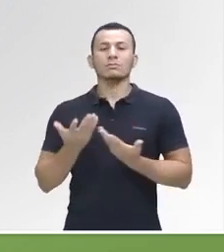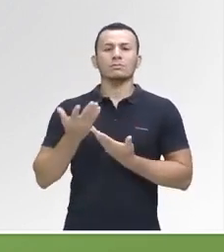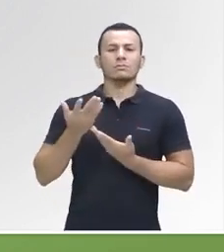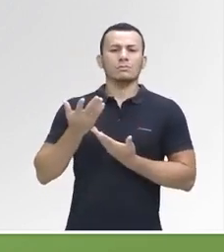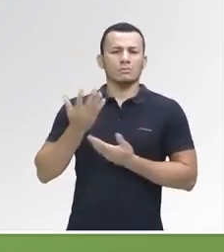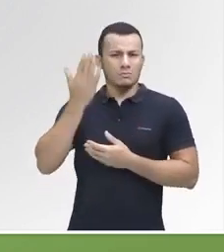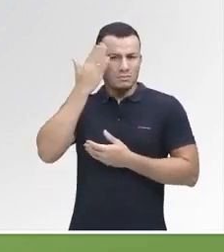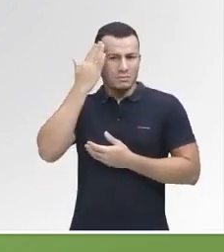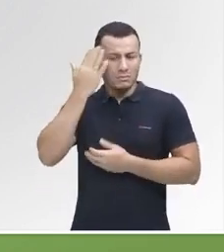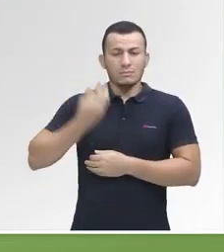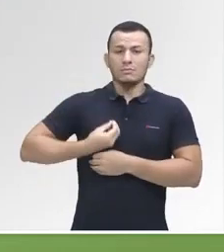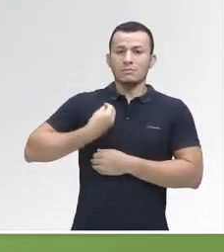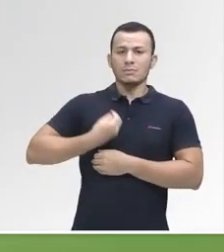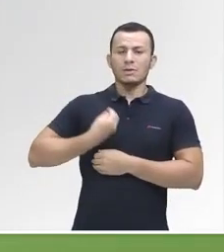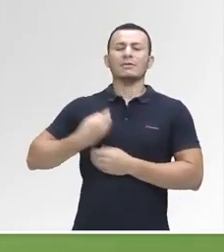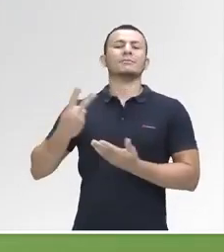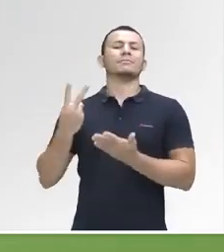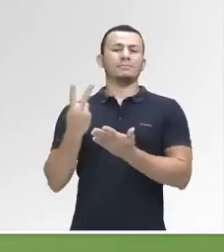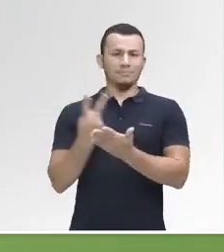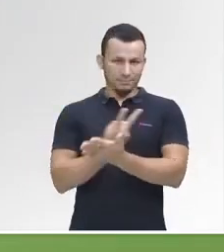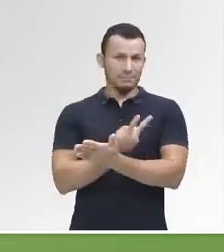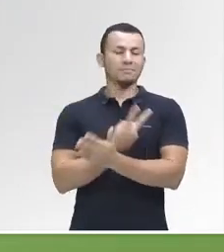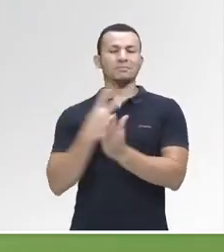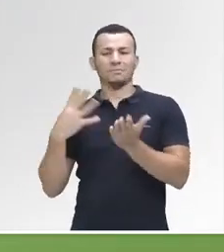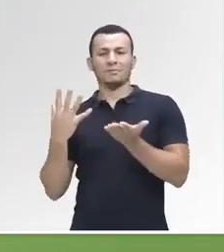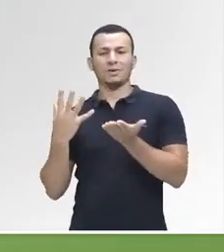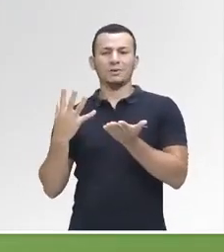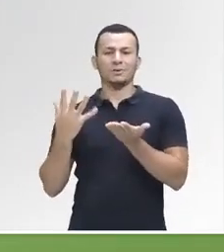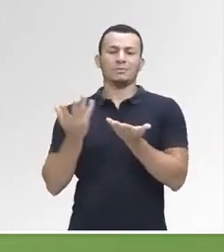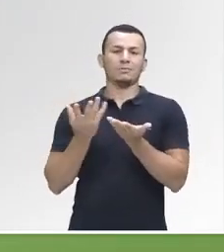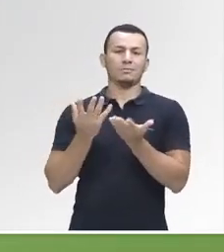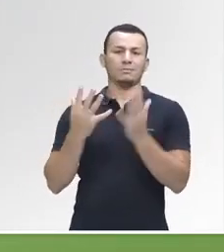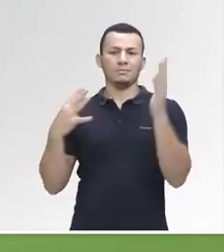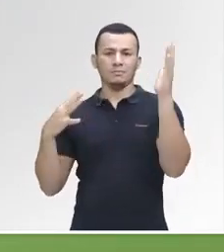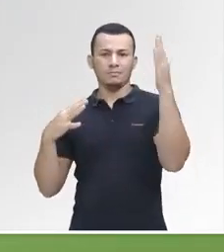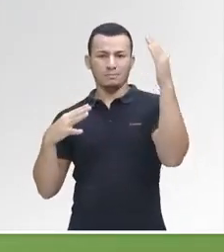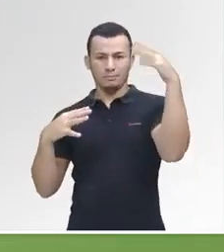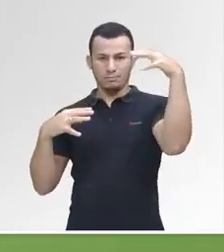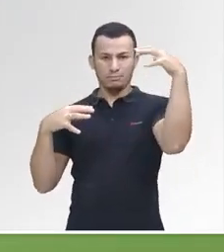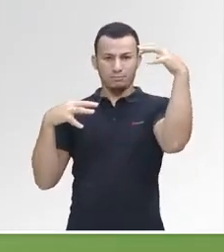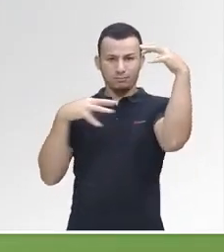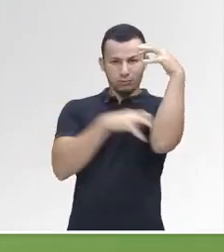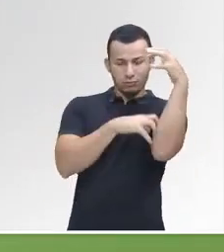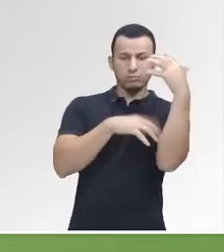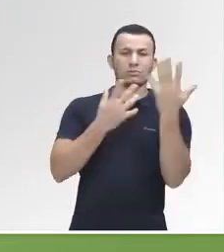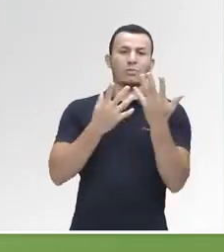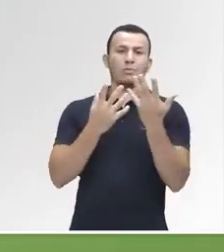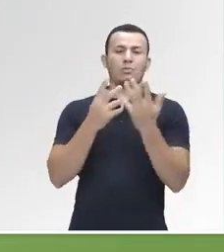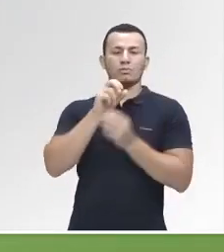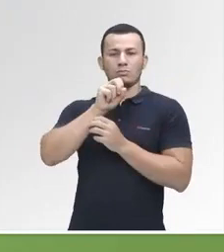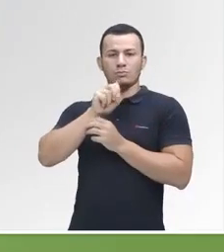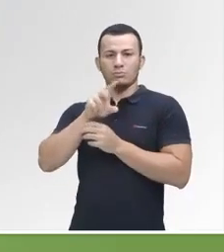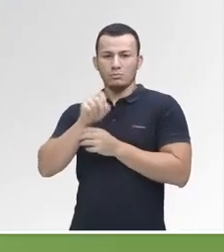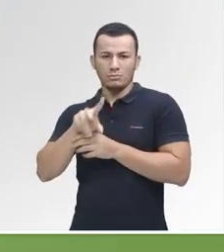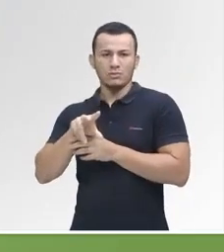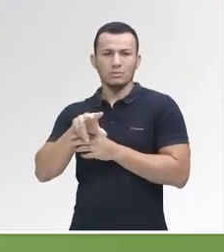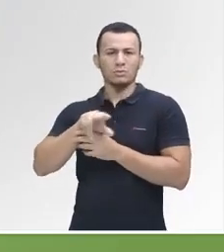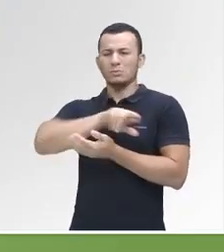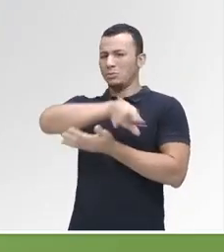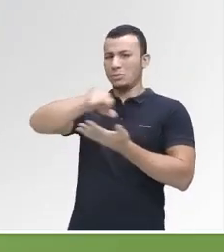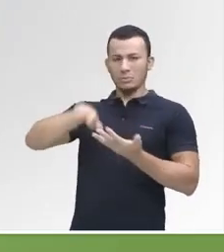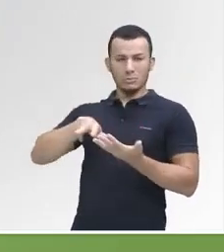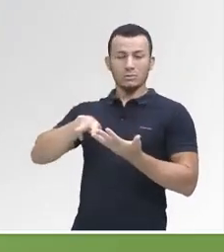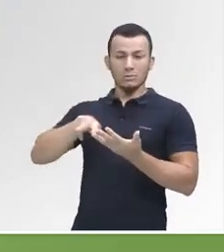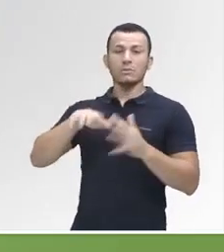vezes ocorrem esses acidentes, como cortes, o envenenamento e tantos outros que nós vamos ver.